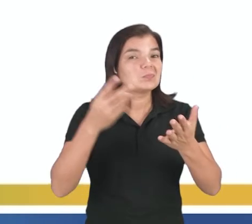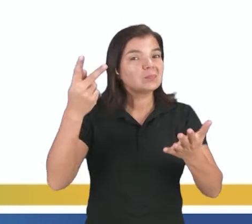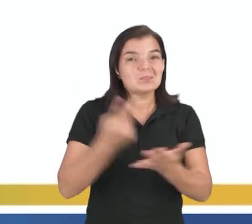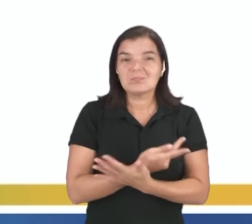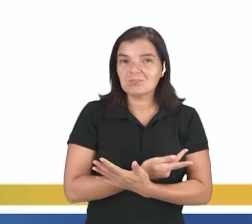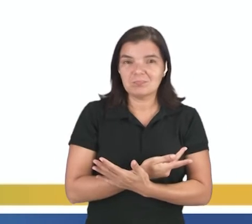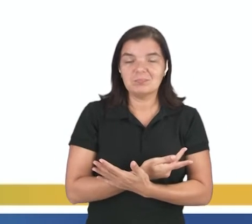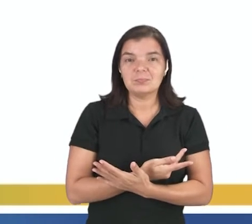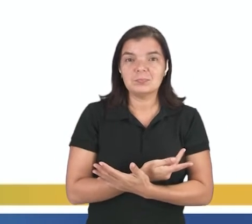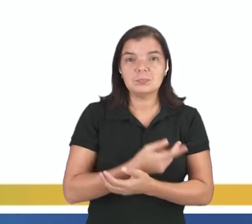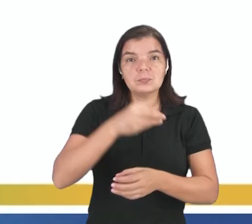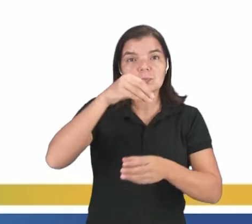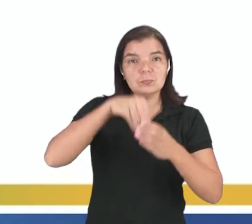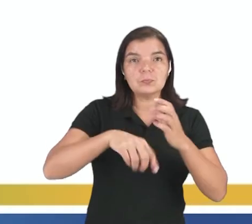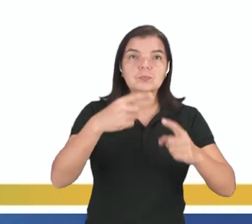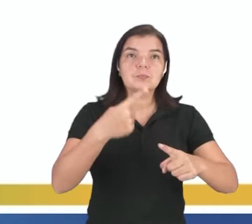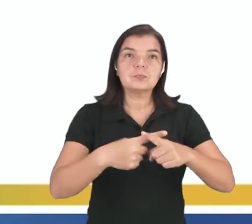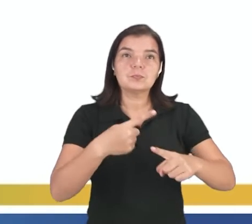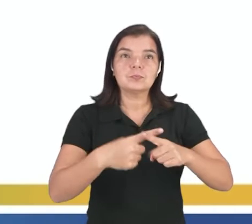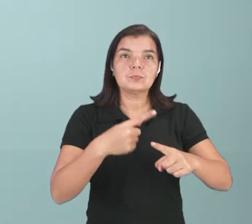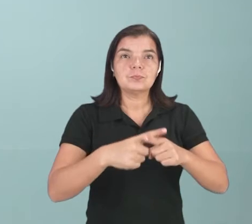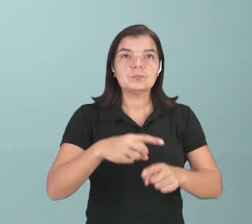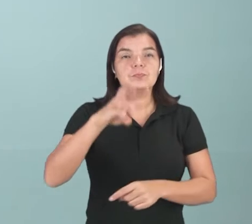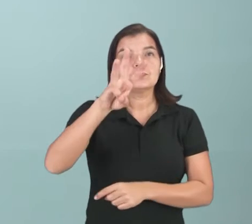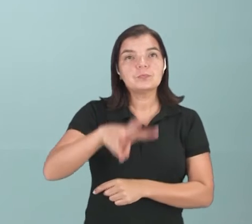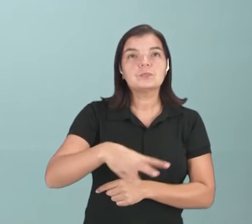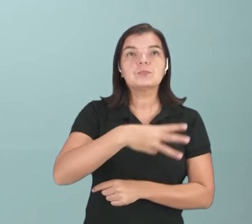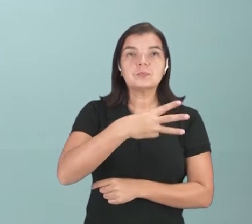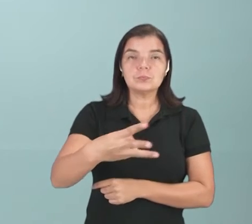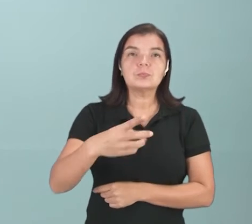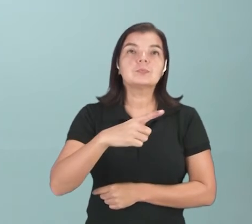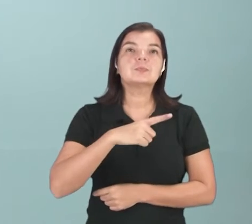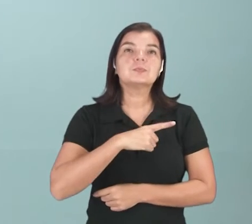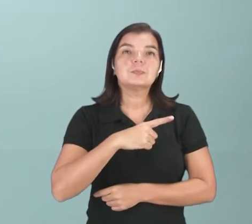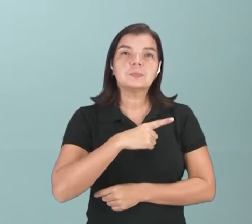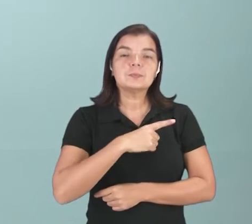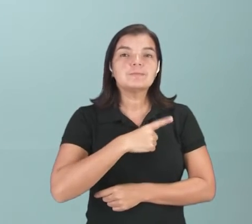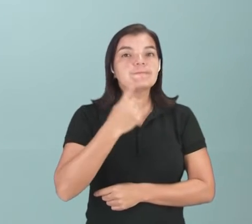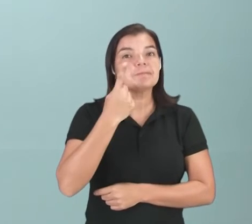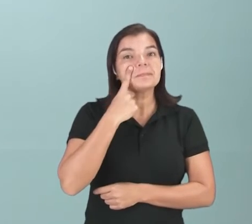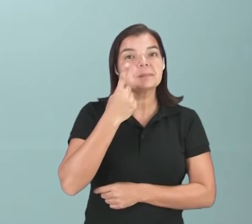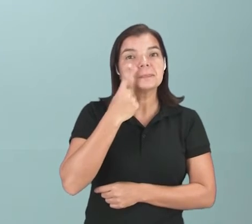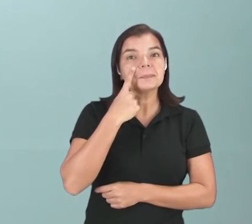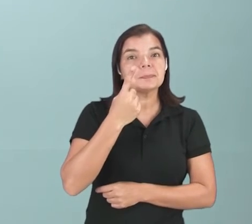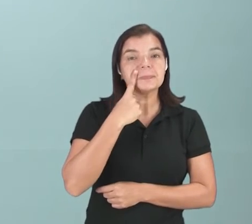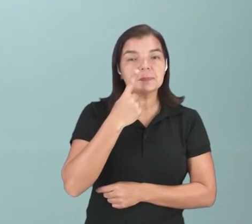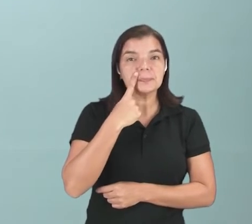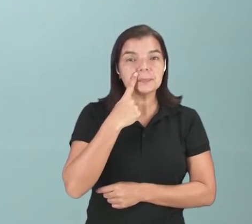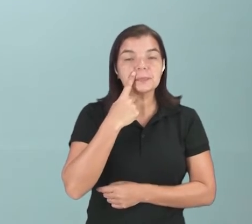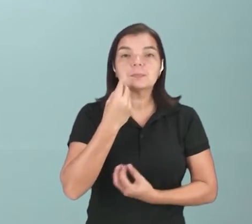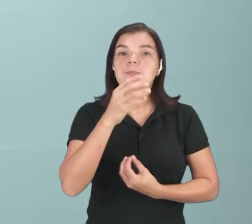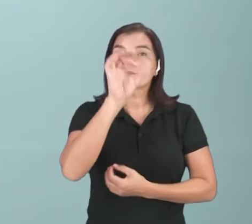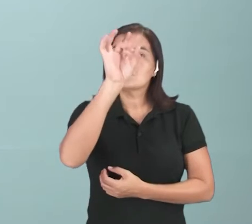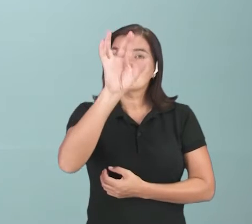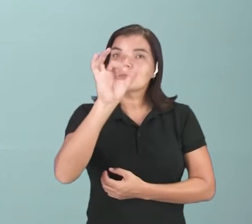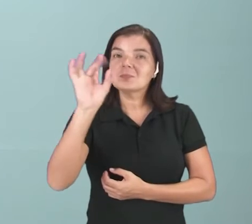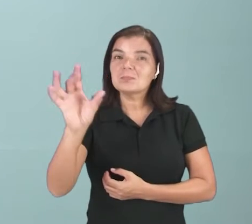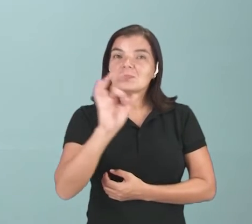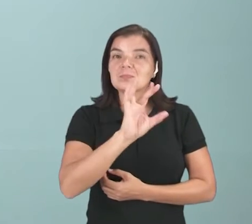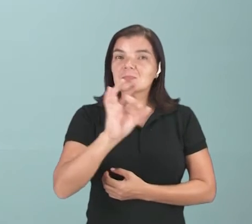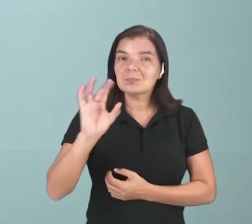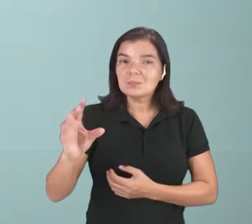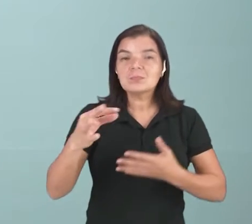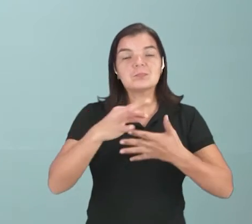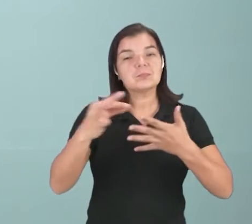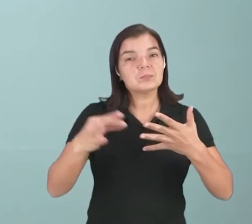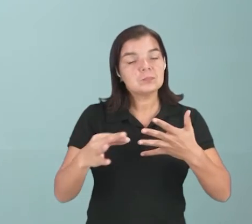errar. Dentro da multiplicação de matrizes, você tem que observar o endereço de cada elemento e